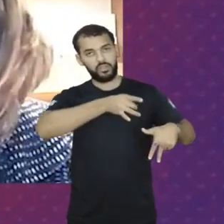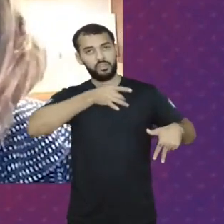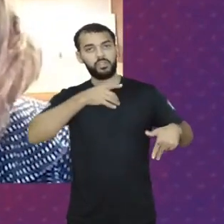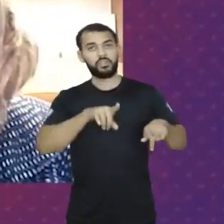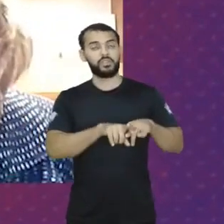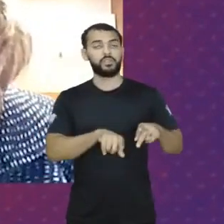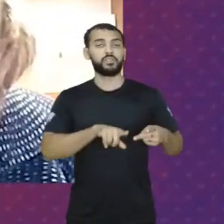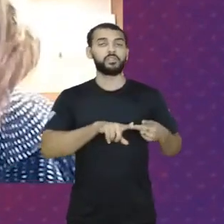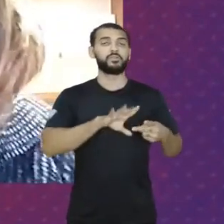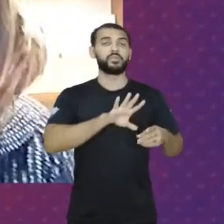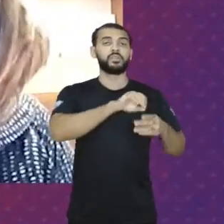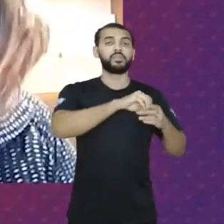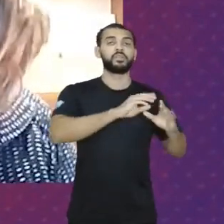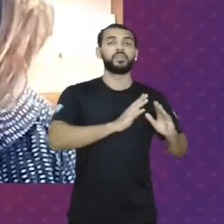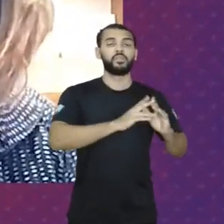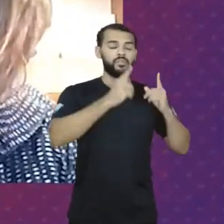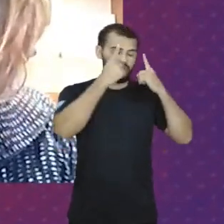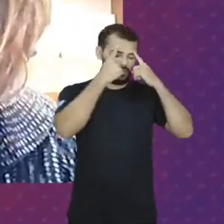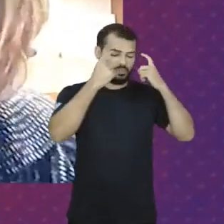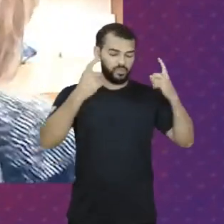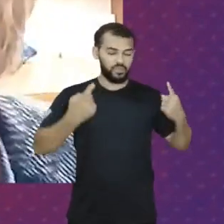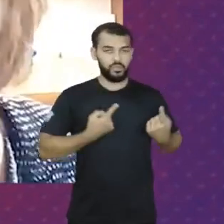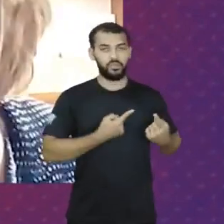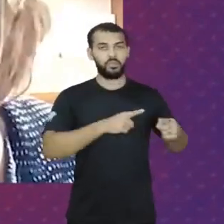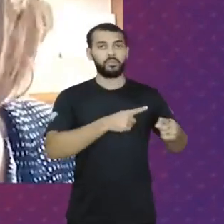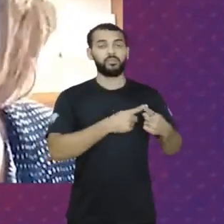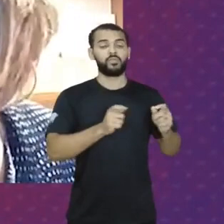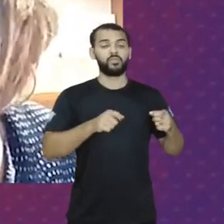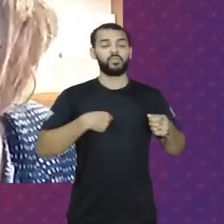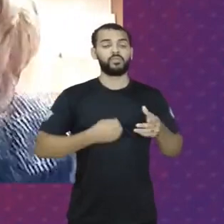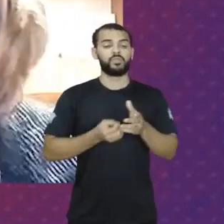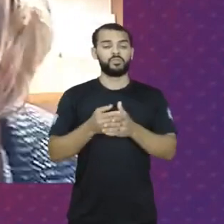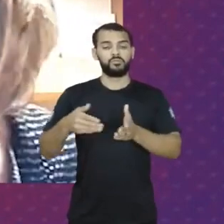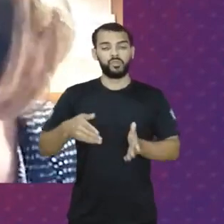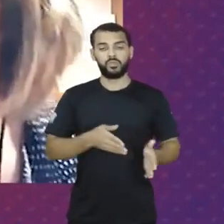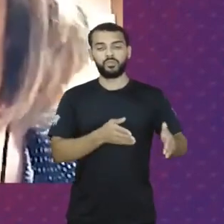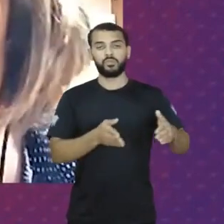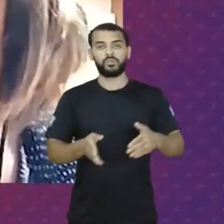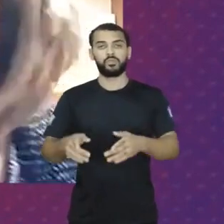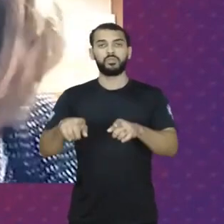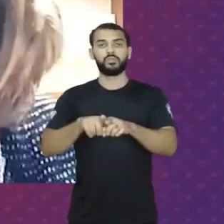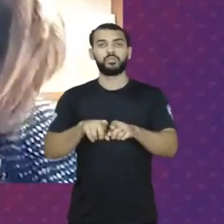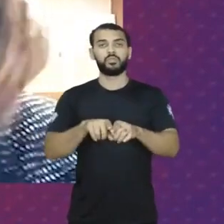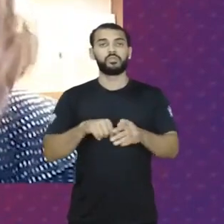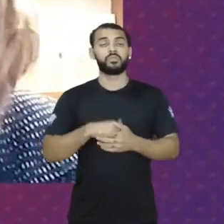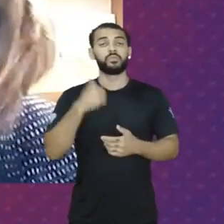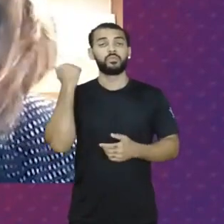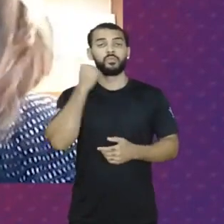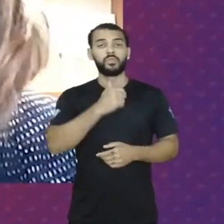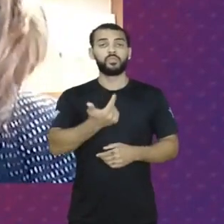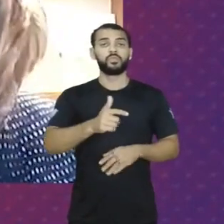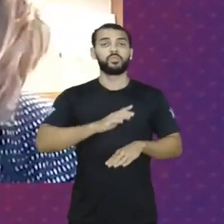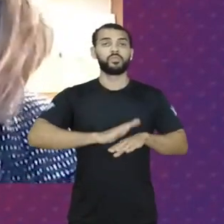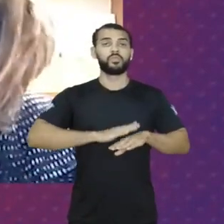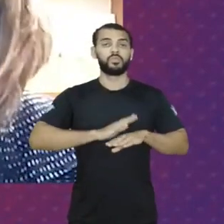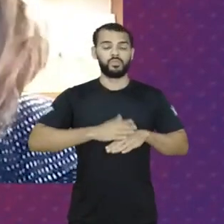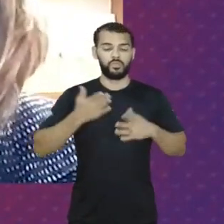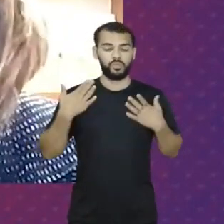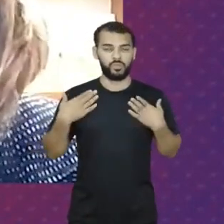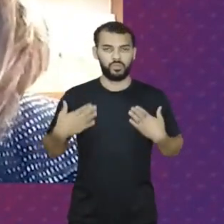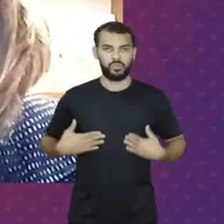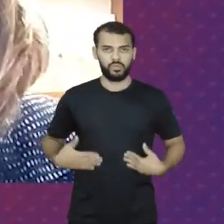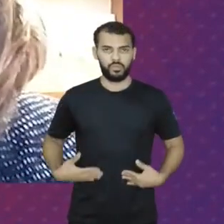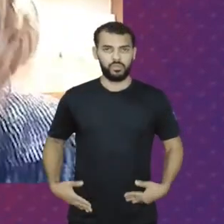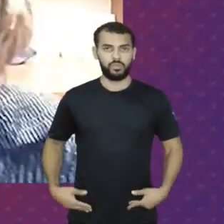violência doméstica que constrói os caminhos para o feminicídio. Quando a mulher deixa de ter autonomia sobre o seu corpo e o